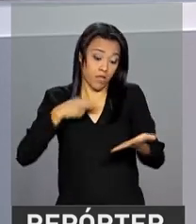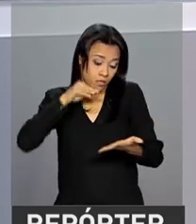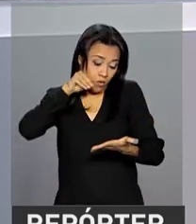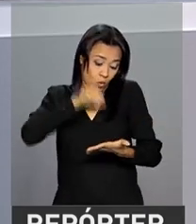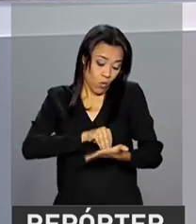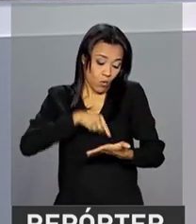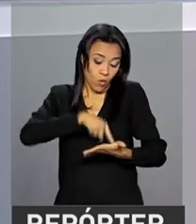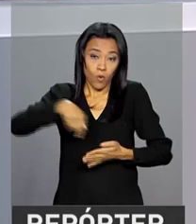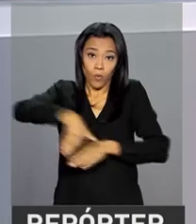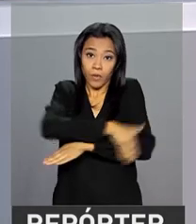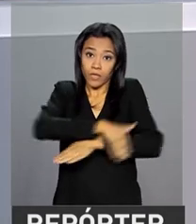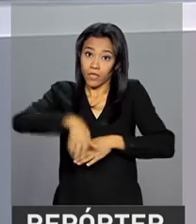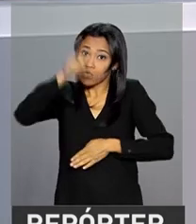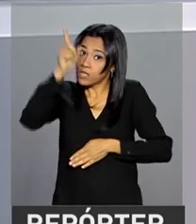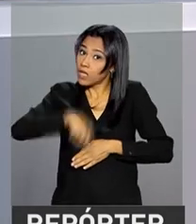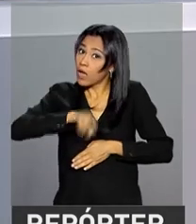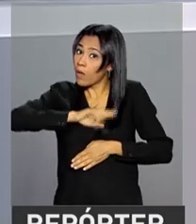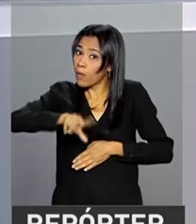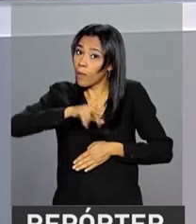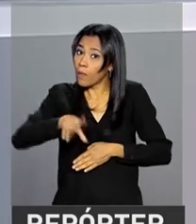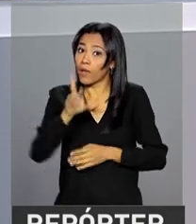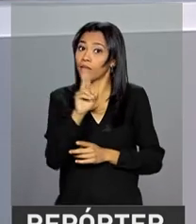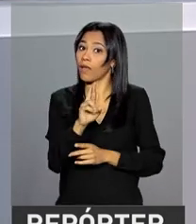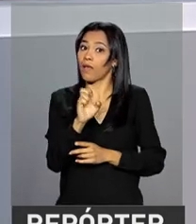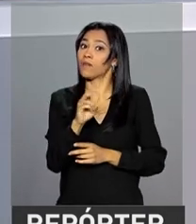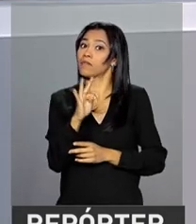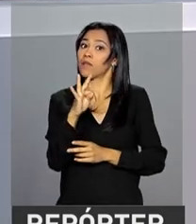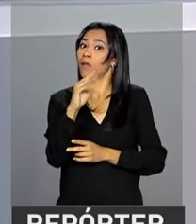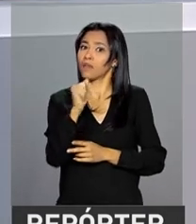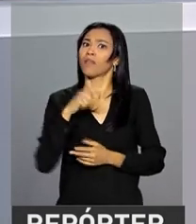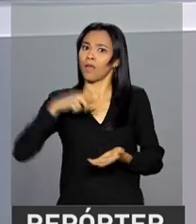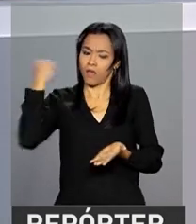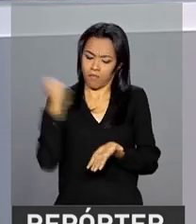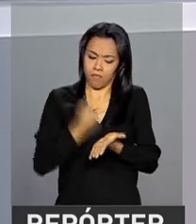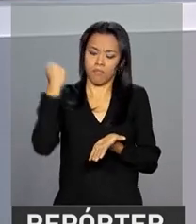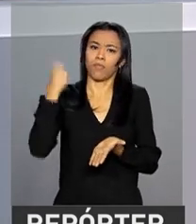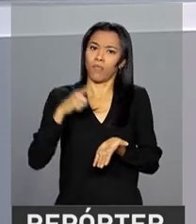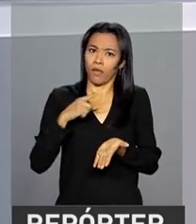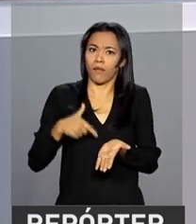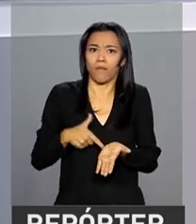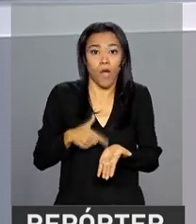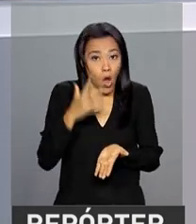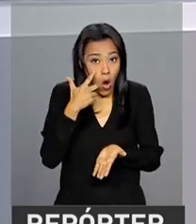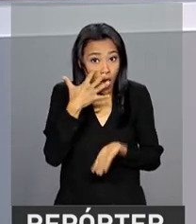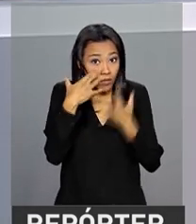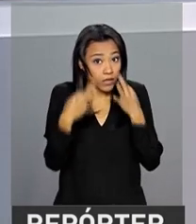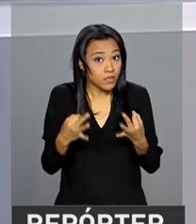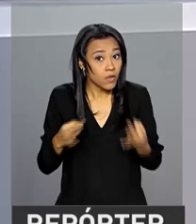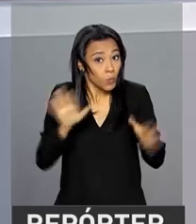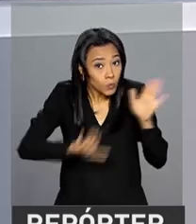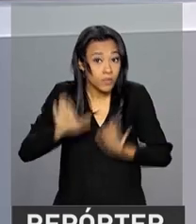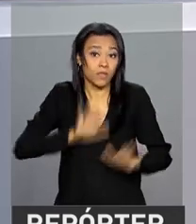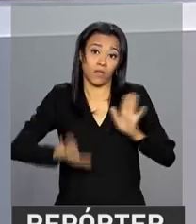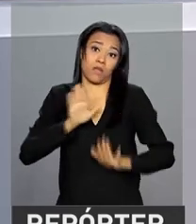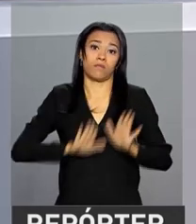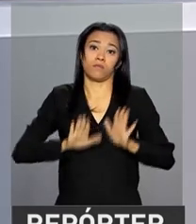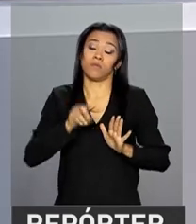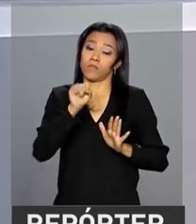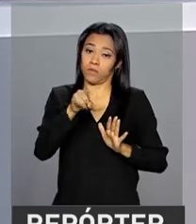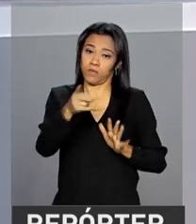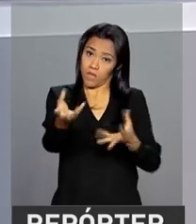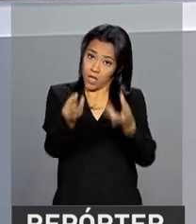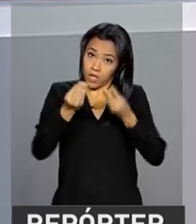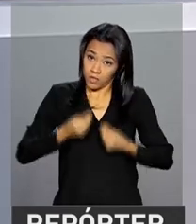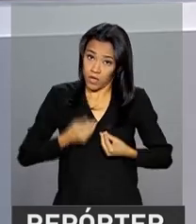eletrônico que não é o da receita apesar de conter o logotipo oficial do fisco olha só não caia nessa caso você receba